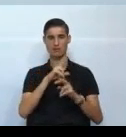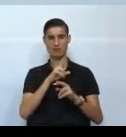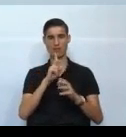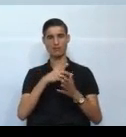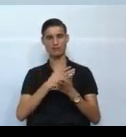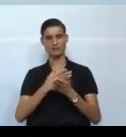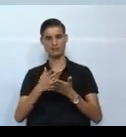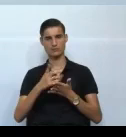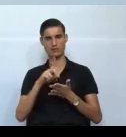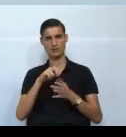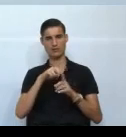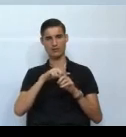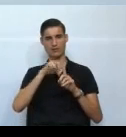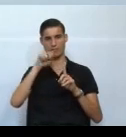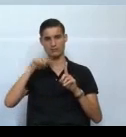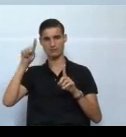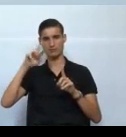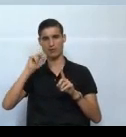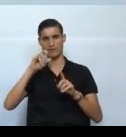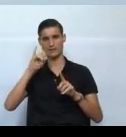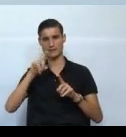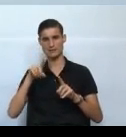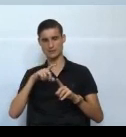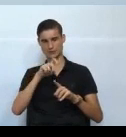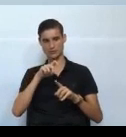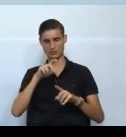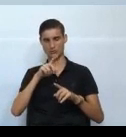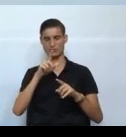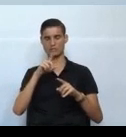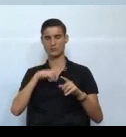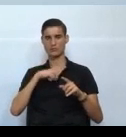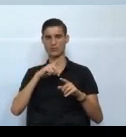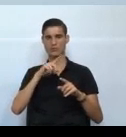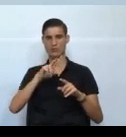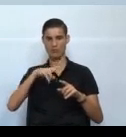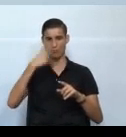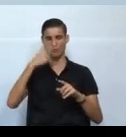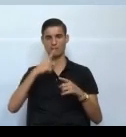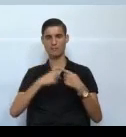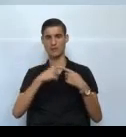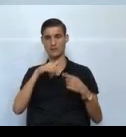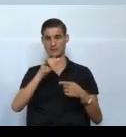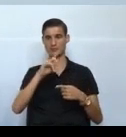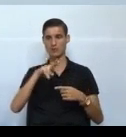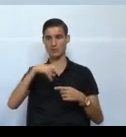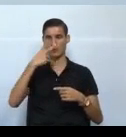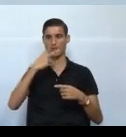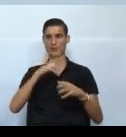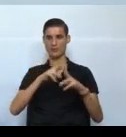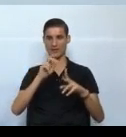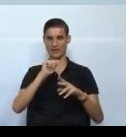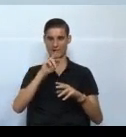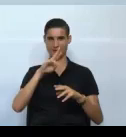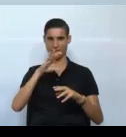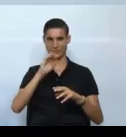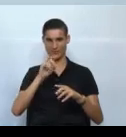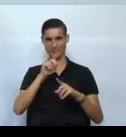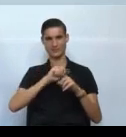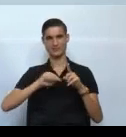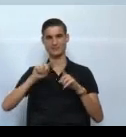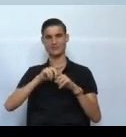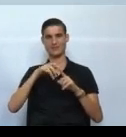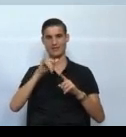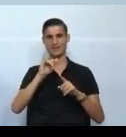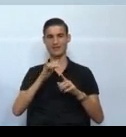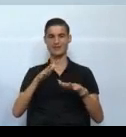como sendo raiz quadrada de x ao quadrado mais y ao quadrado, e o θ igual ao arco tangente